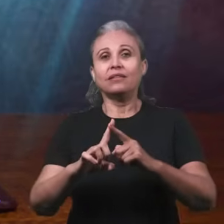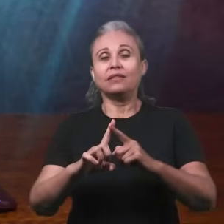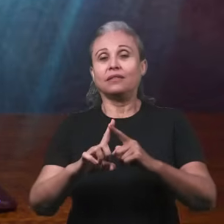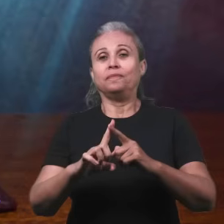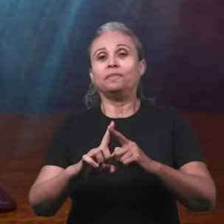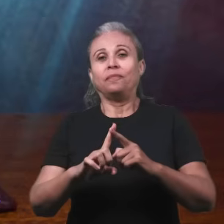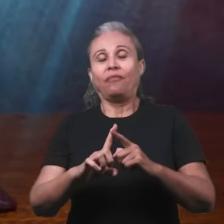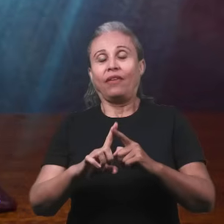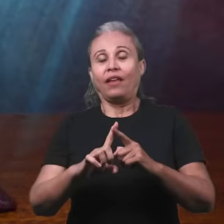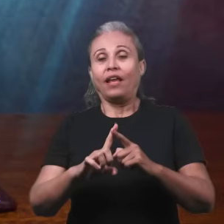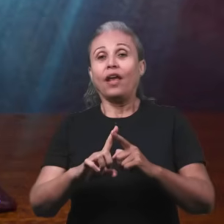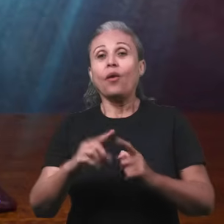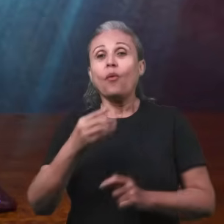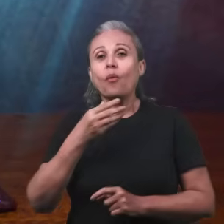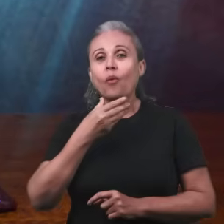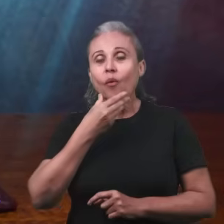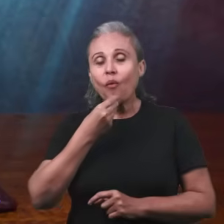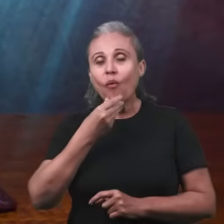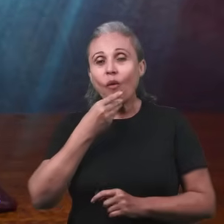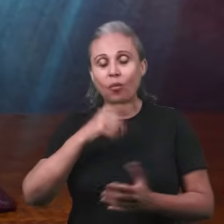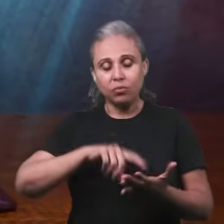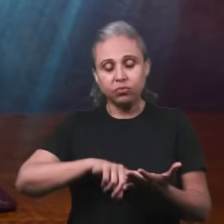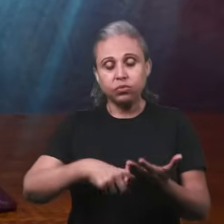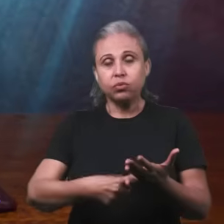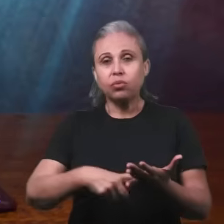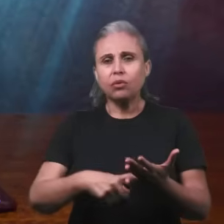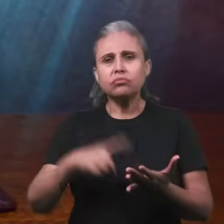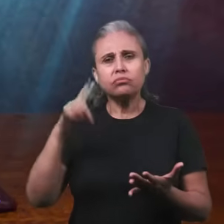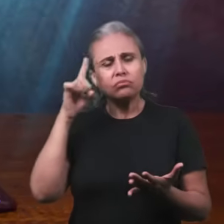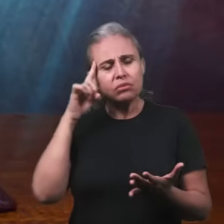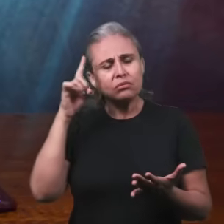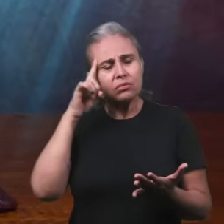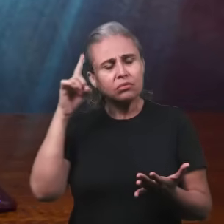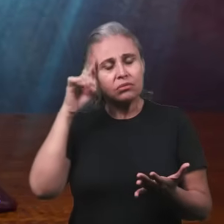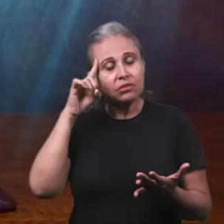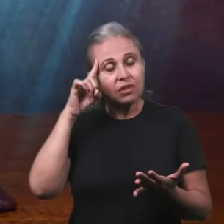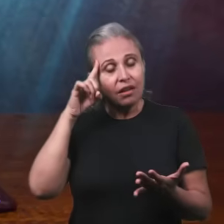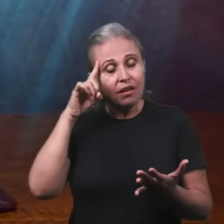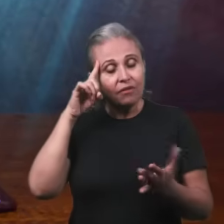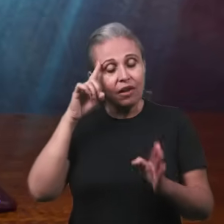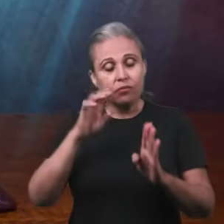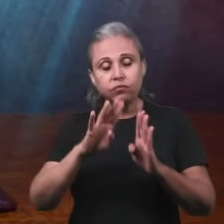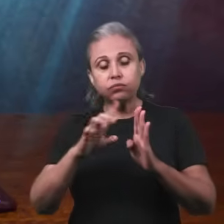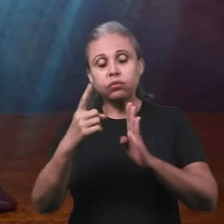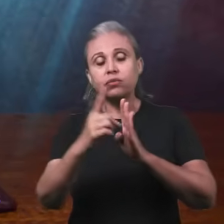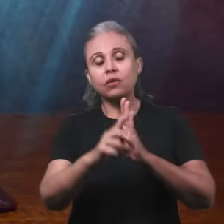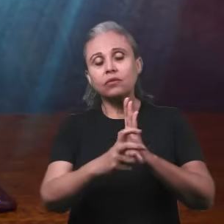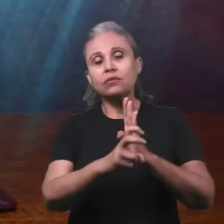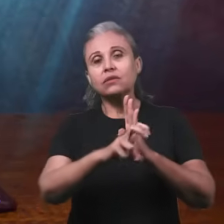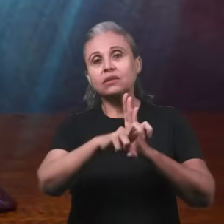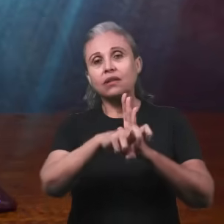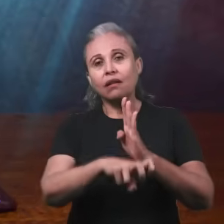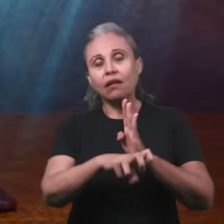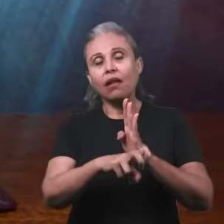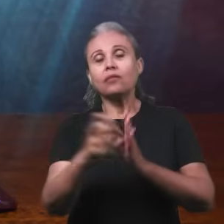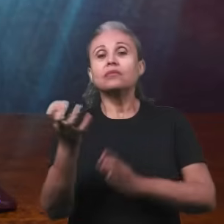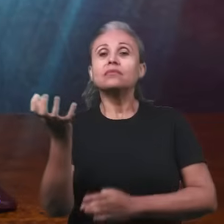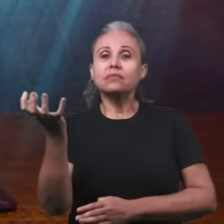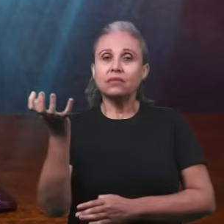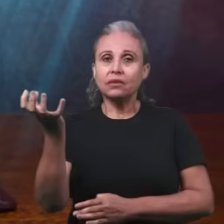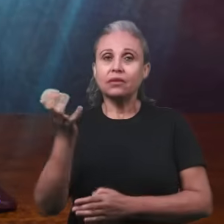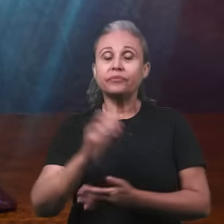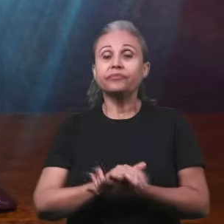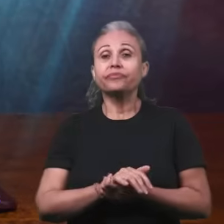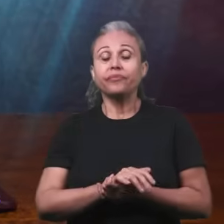era coxo, o qual todos os dias punham à porta do templo, chamada Formosa, para pedir esmola aos que entravam no templo.